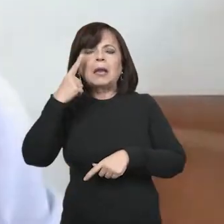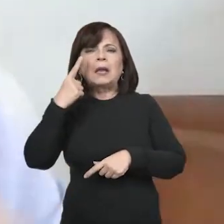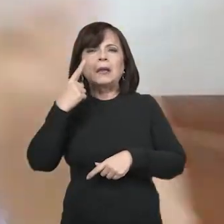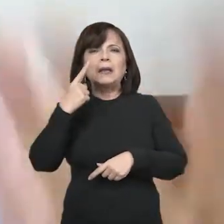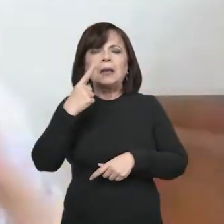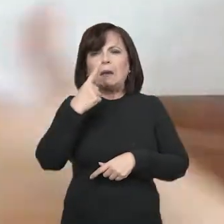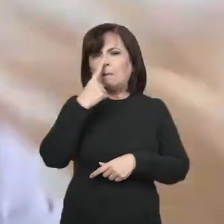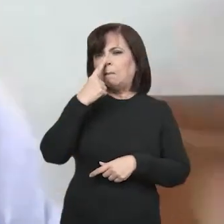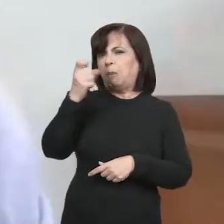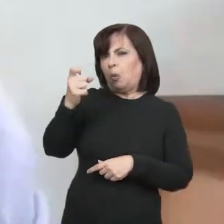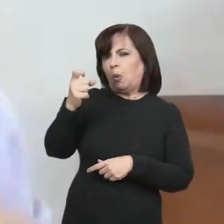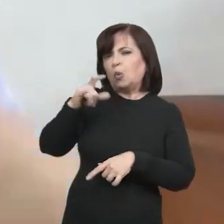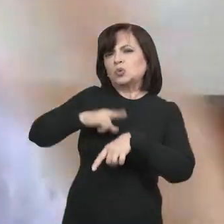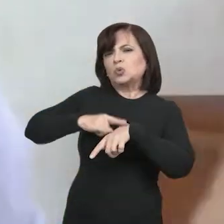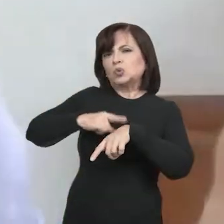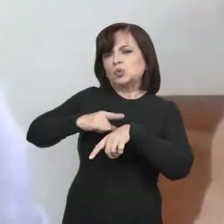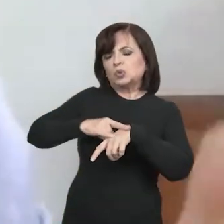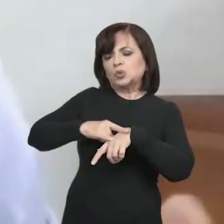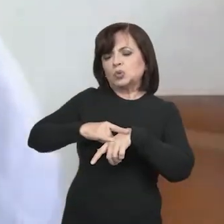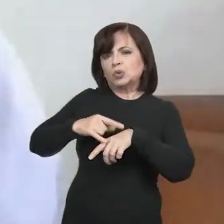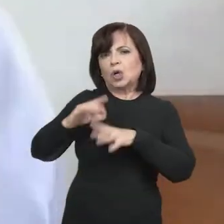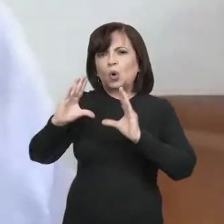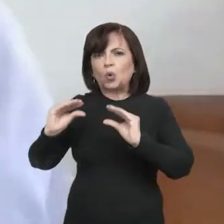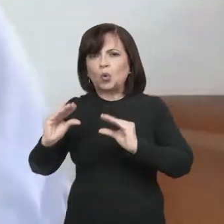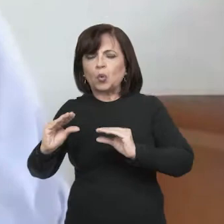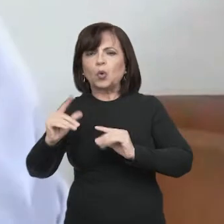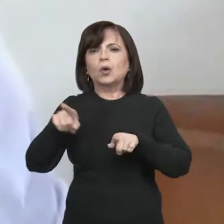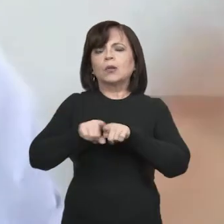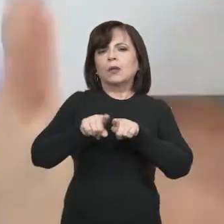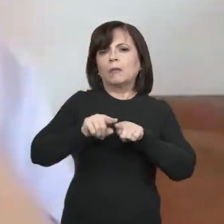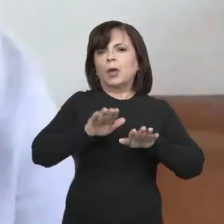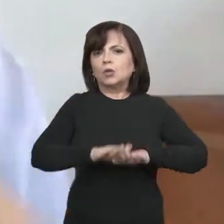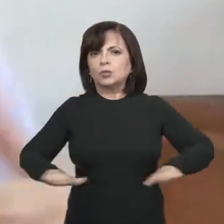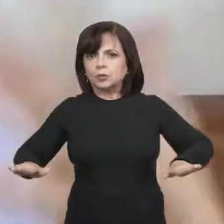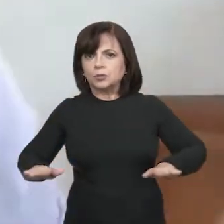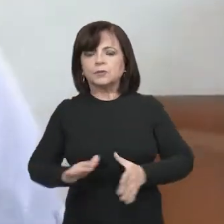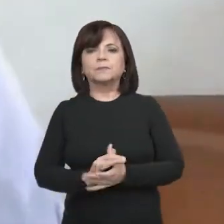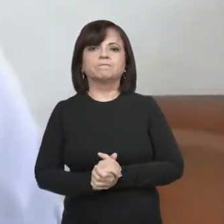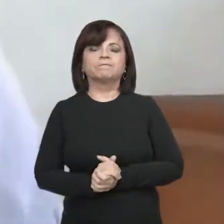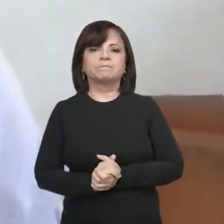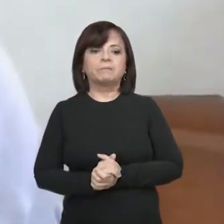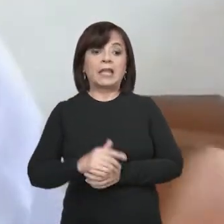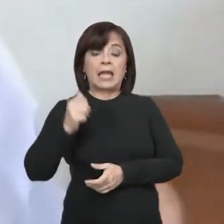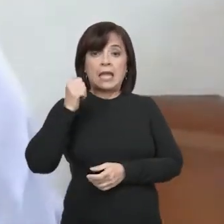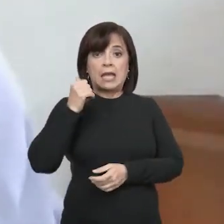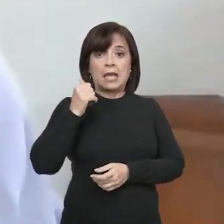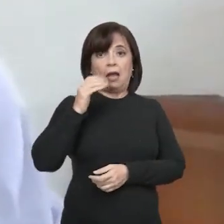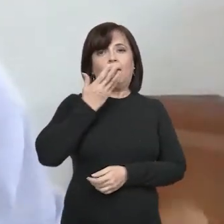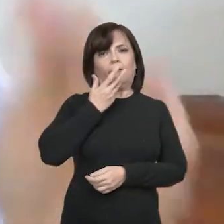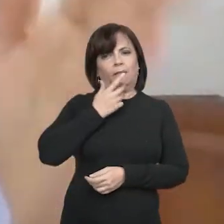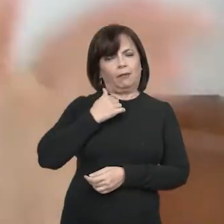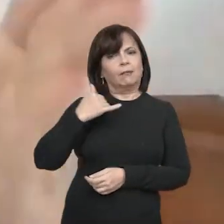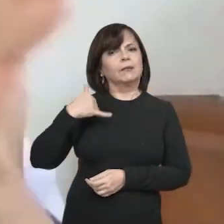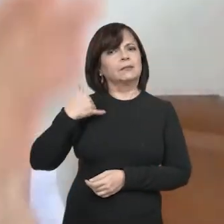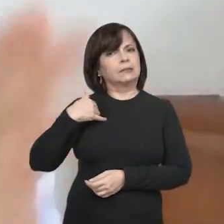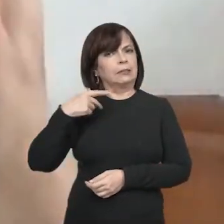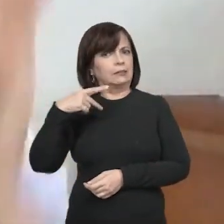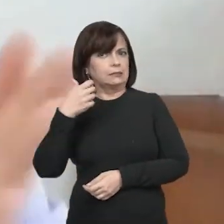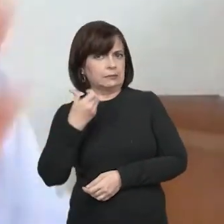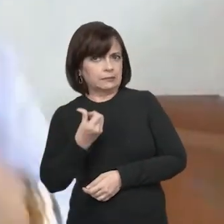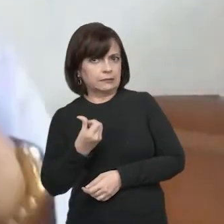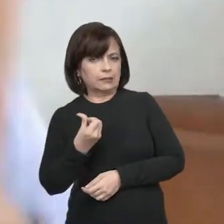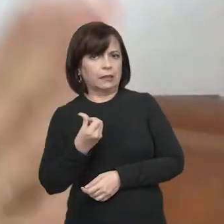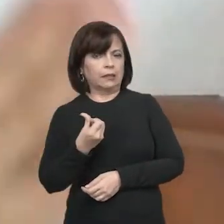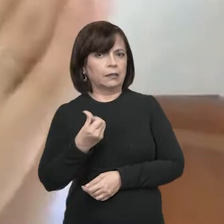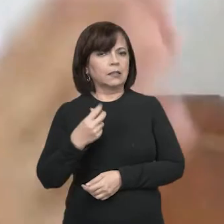tinha urina antiga, recente, no chão. Além dela não poder sair do quarto, ao longo do